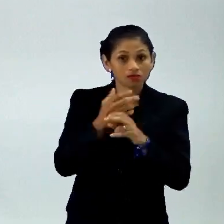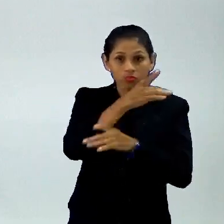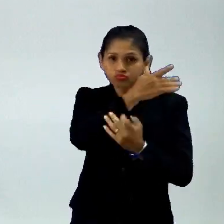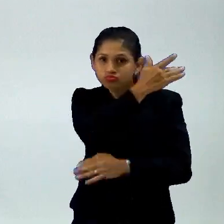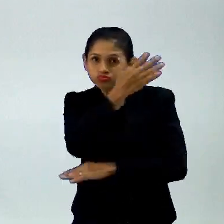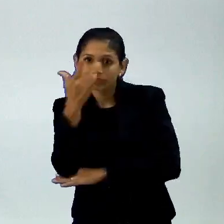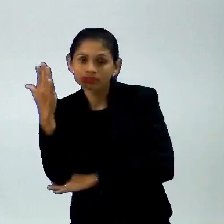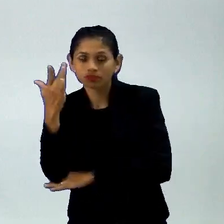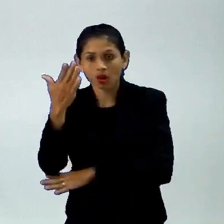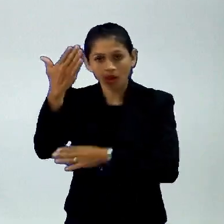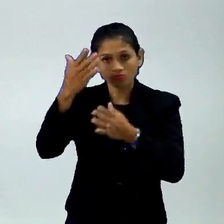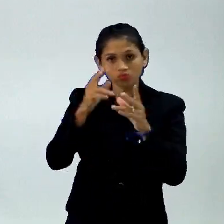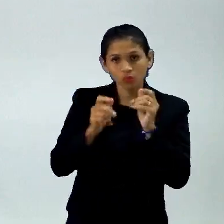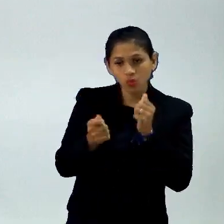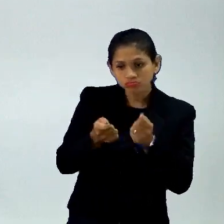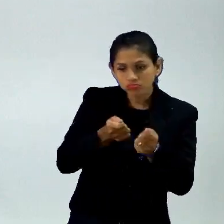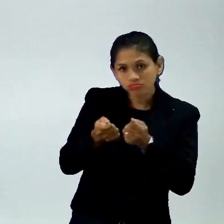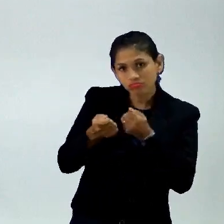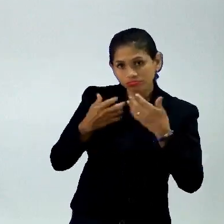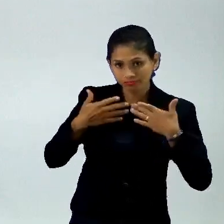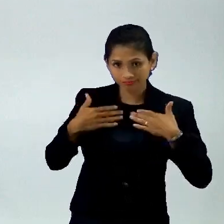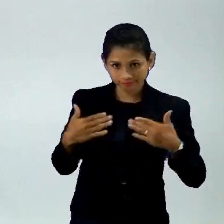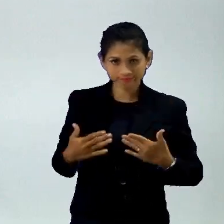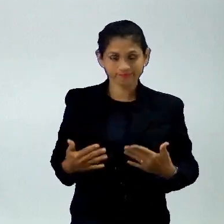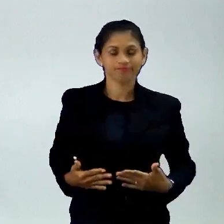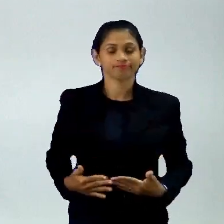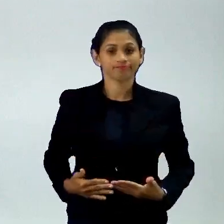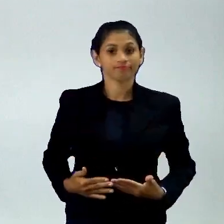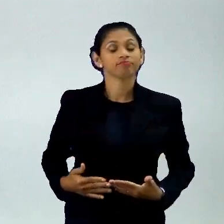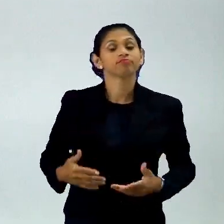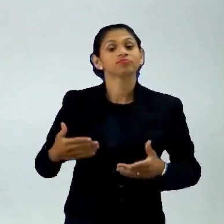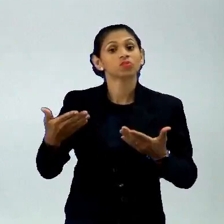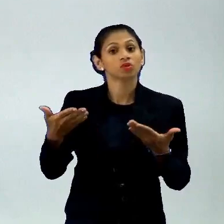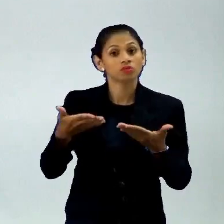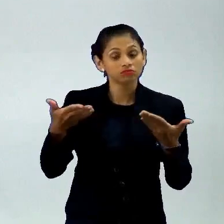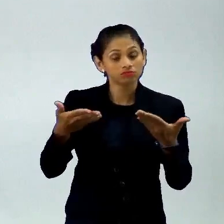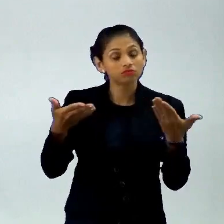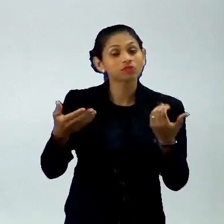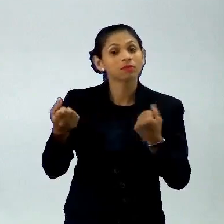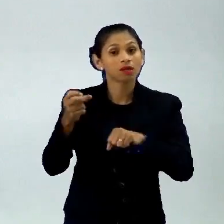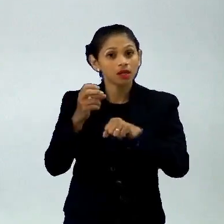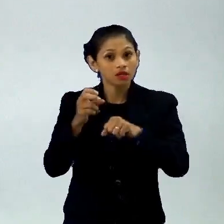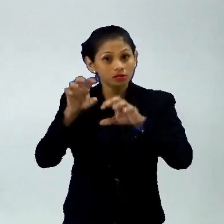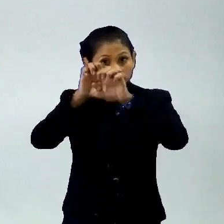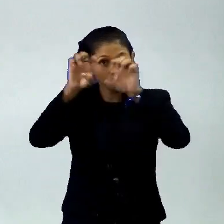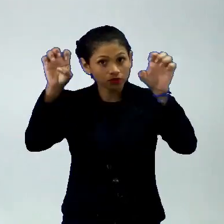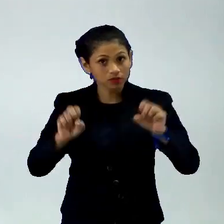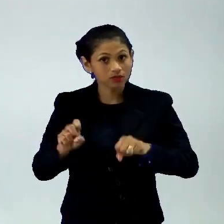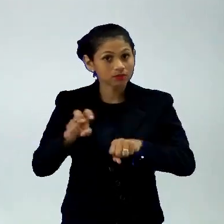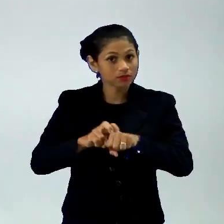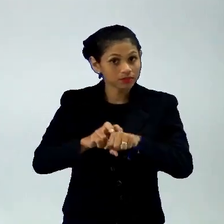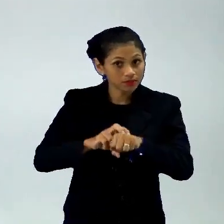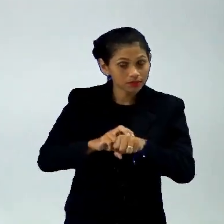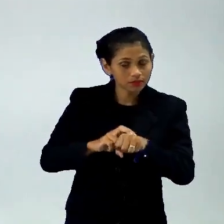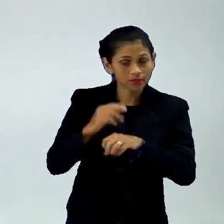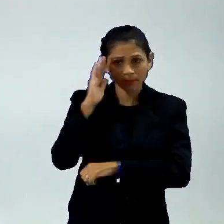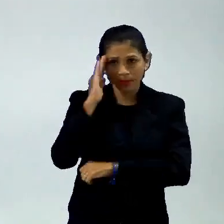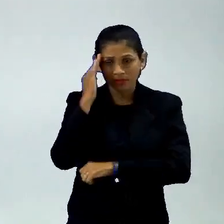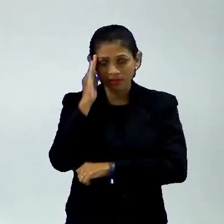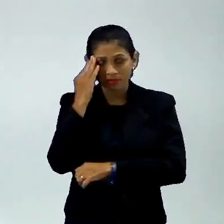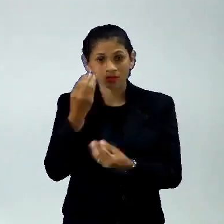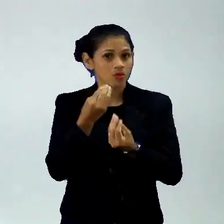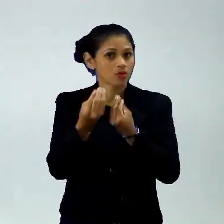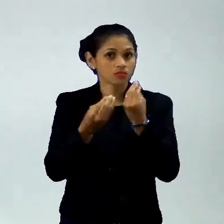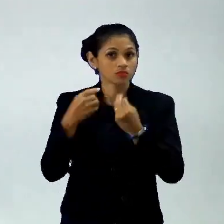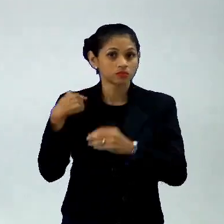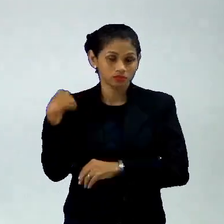a coordenação do corpo. Ou seja, hoje a gente vai trabalhar sobre o sistema nervoso e o sistema endócrino para entender como é que os